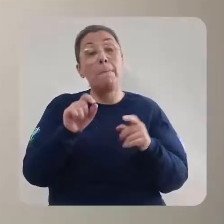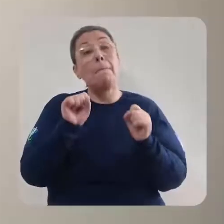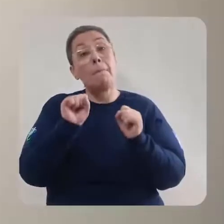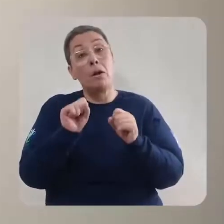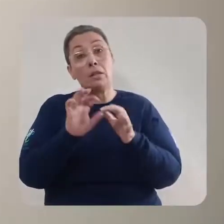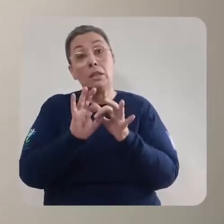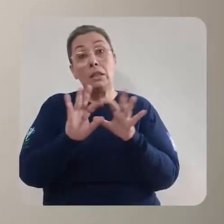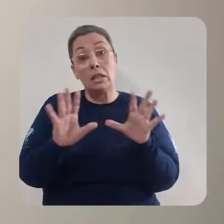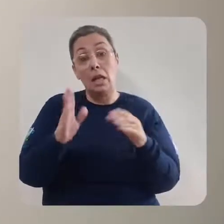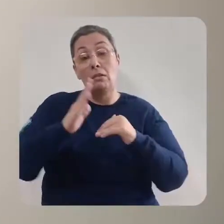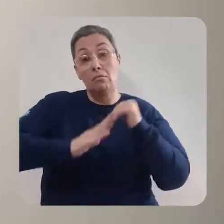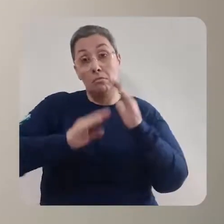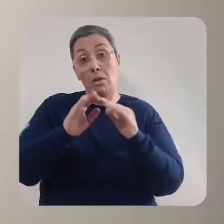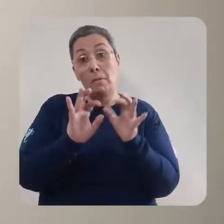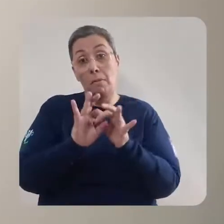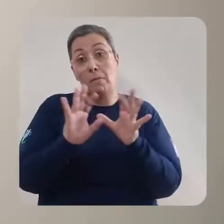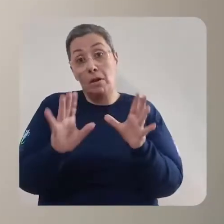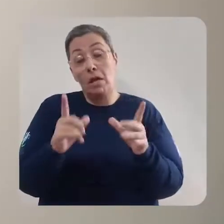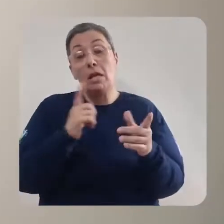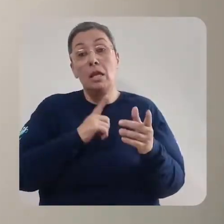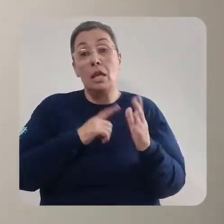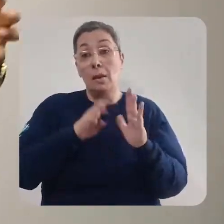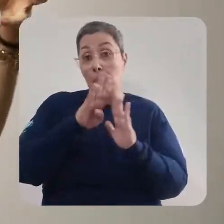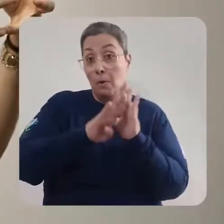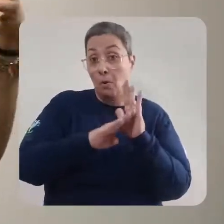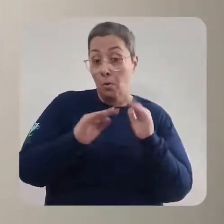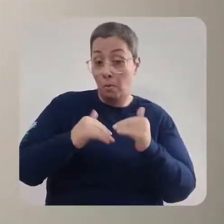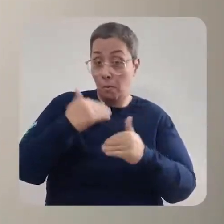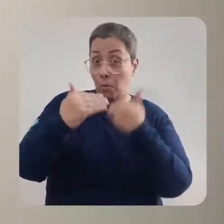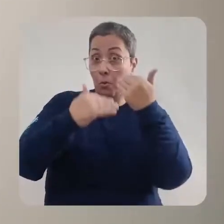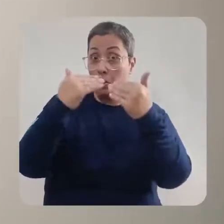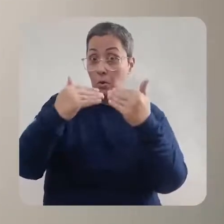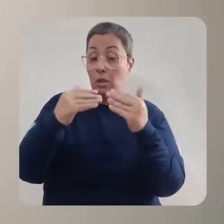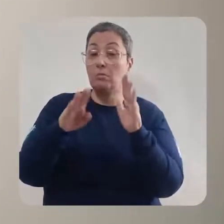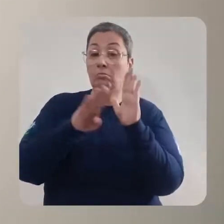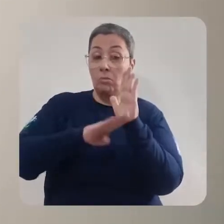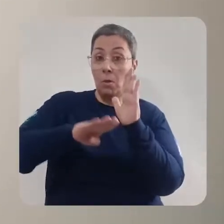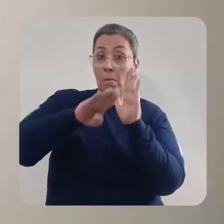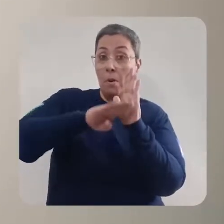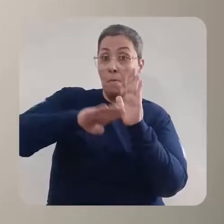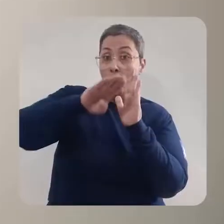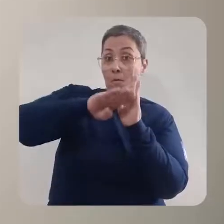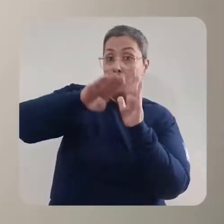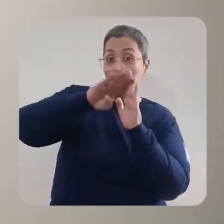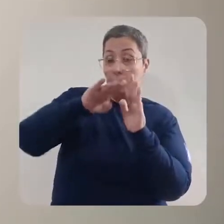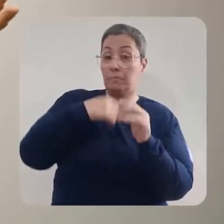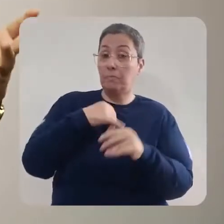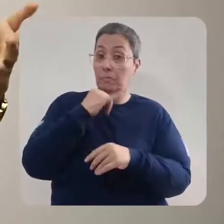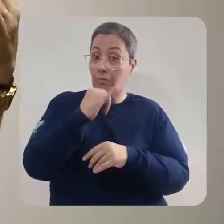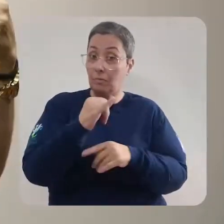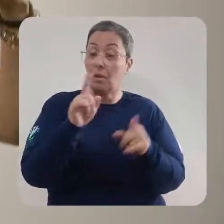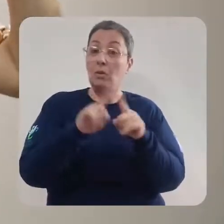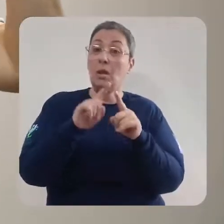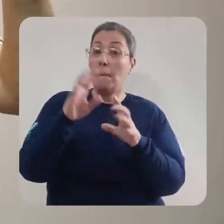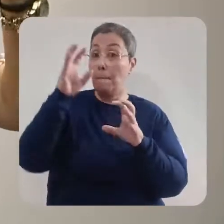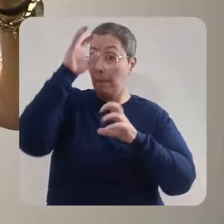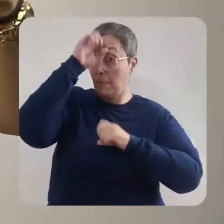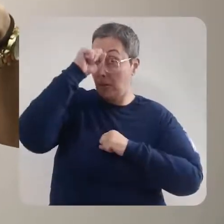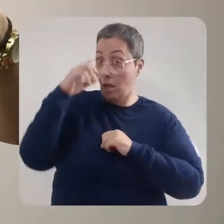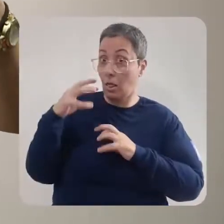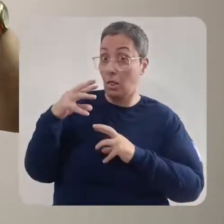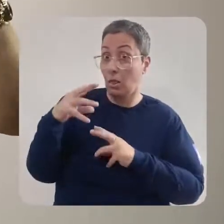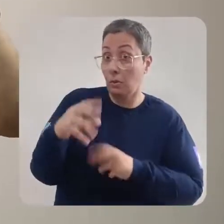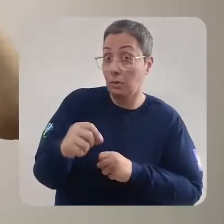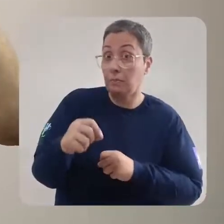essa criança deixa realizar essa atividade. Então nós temos um processo gradual, né? E aí eu estou falando da aprendizagem